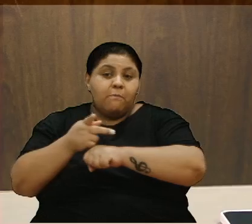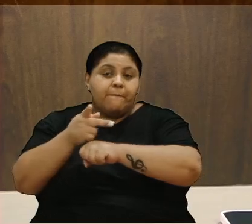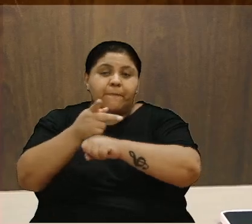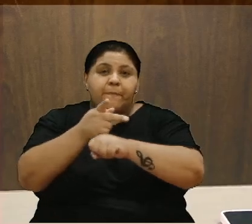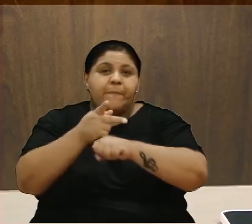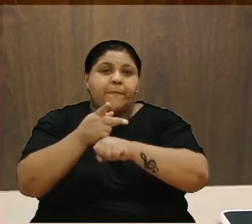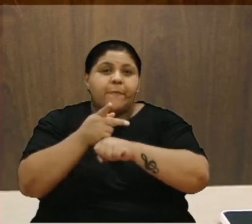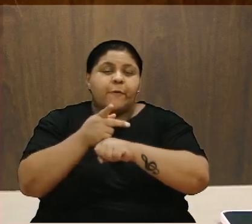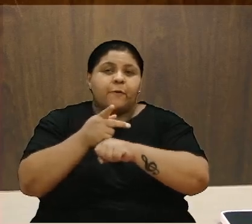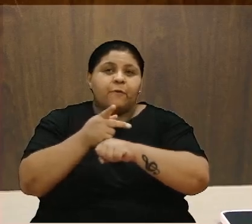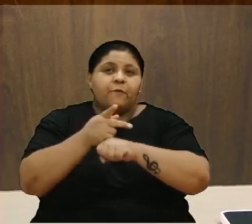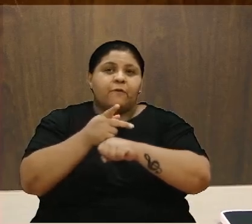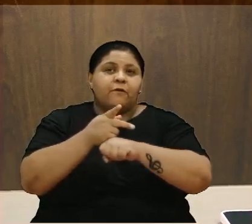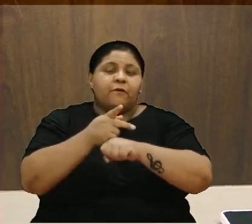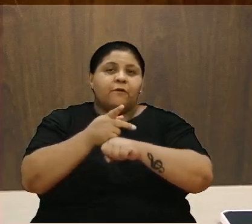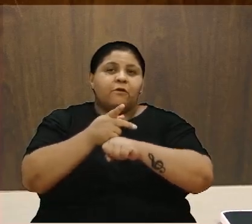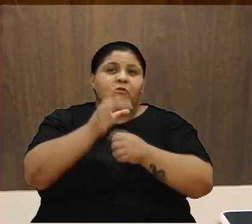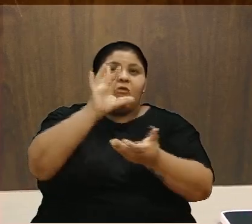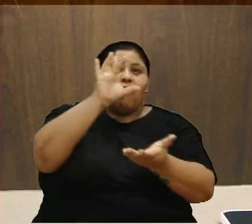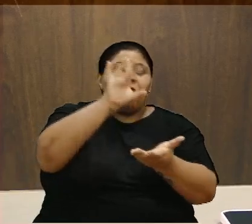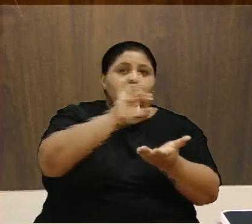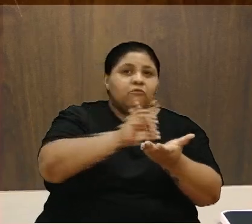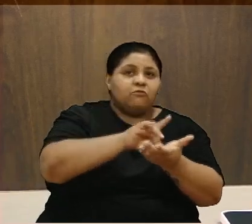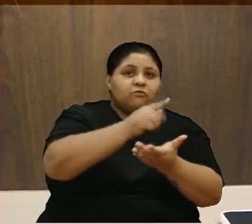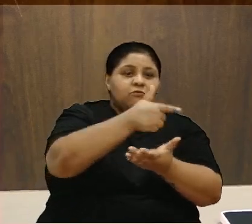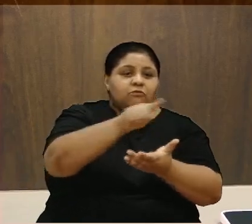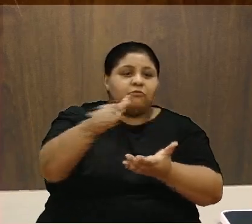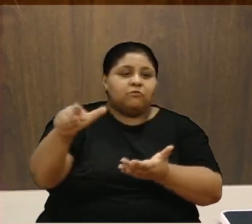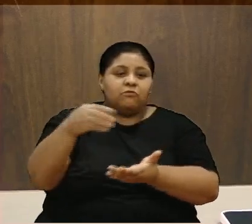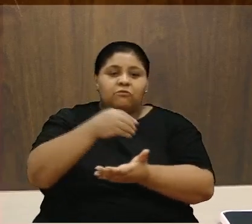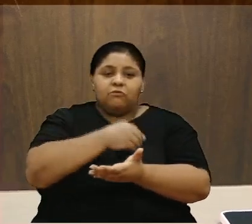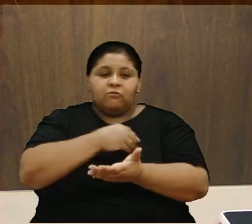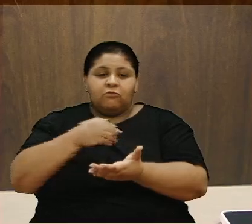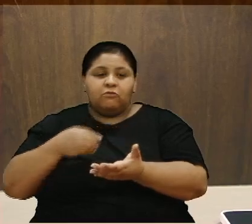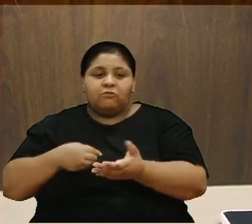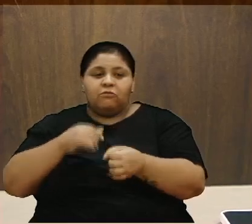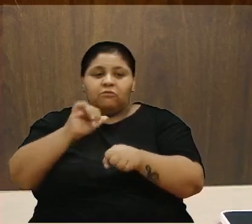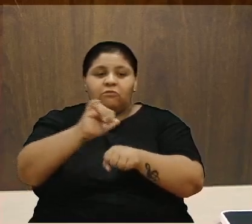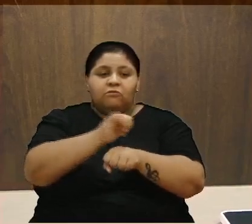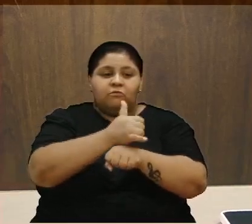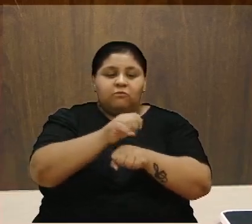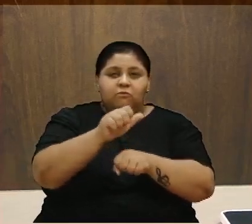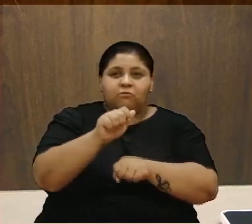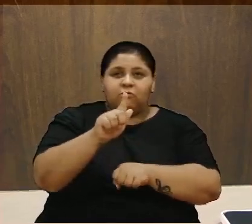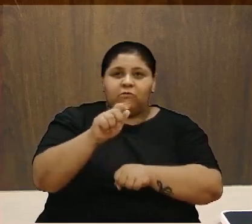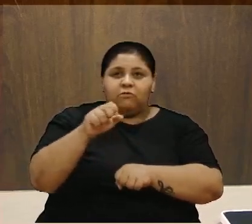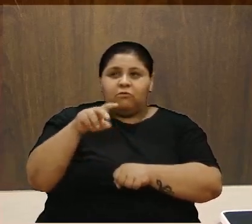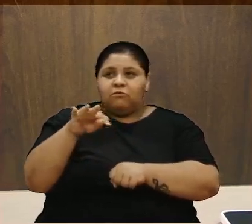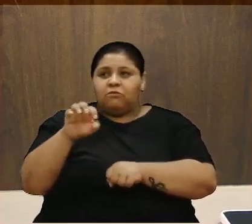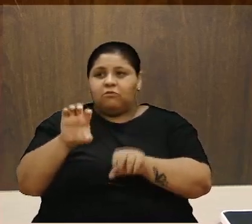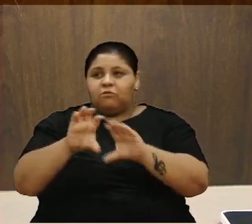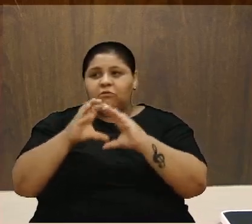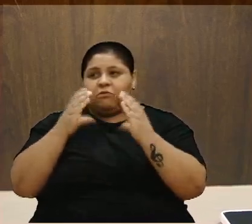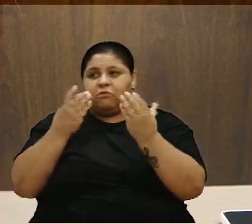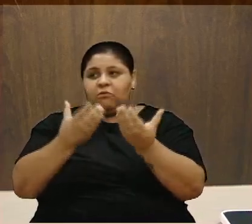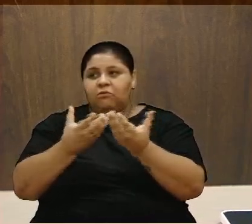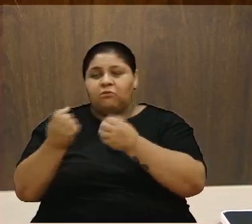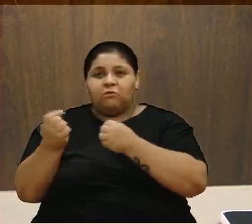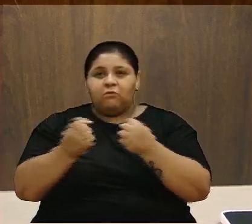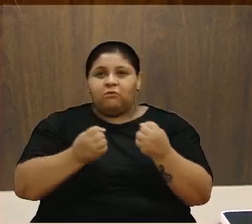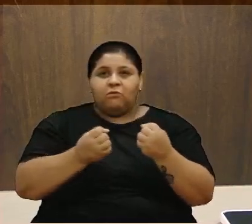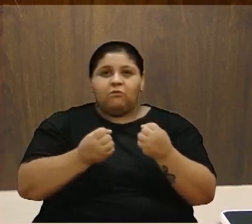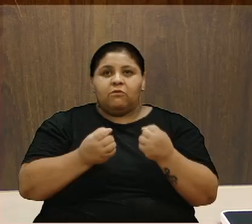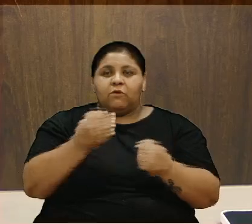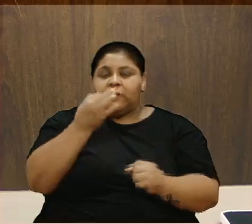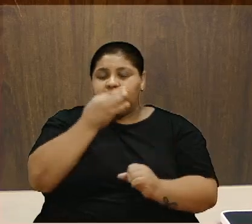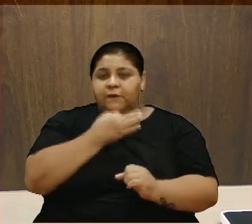o restante dos médicos de estratégia, dos agentes comunitários que nós poderíamos ter habilitados em Caxias